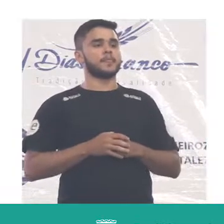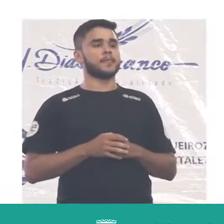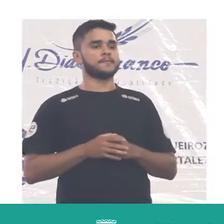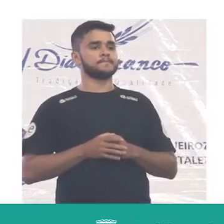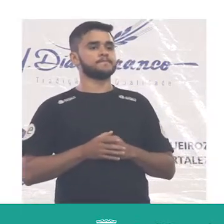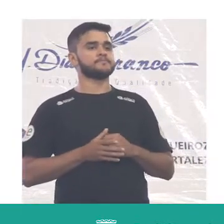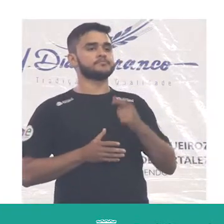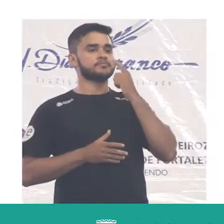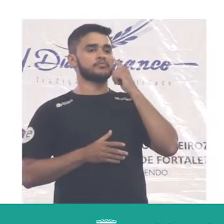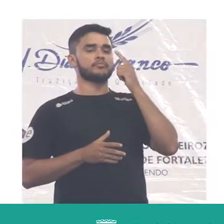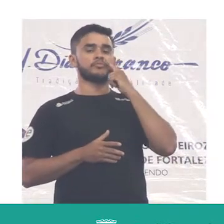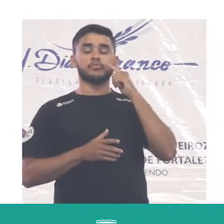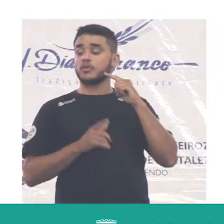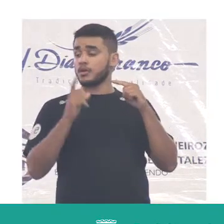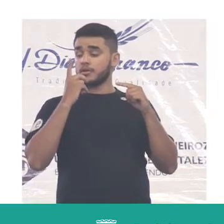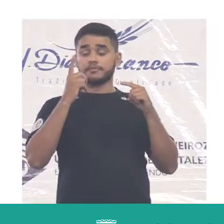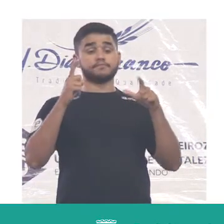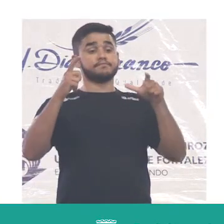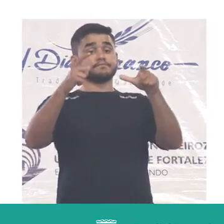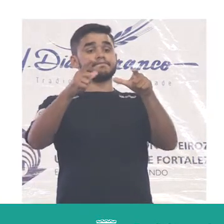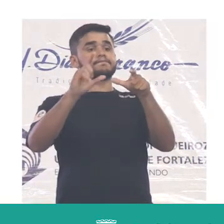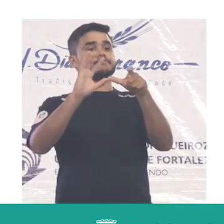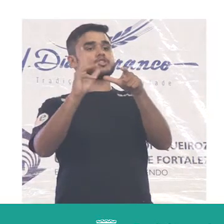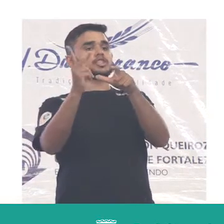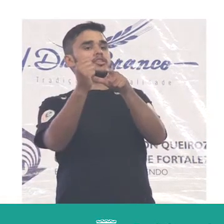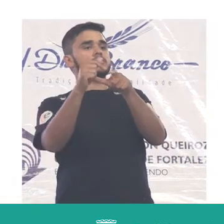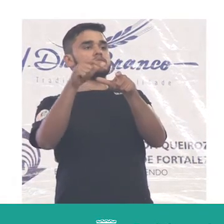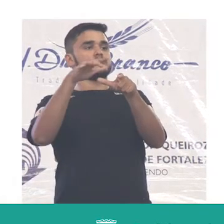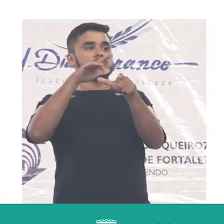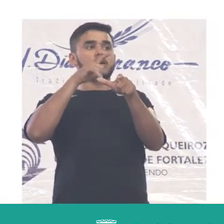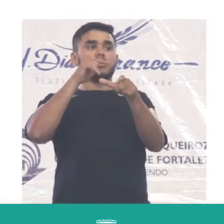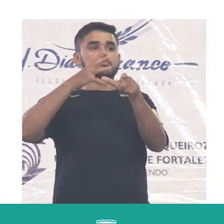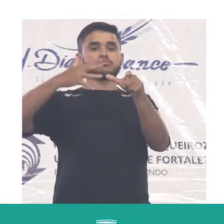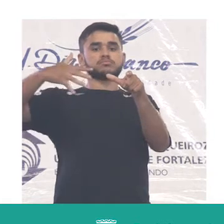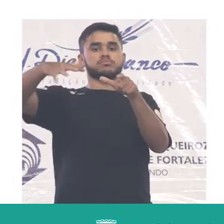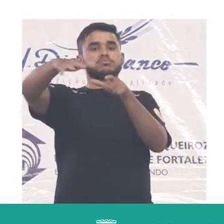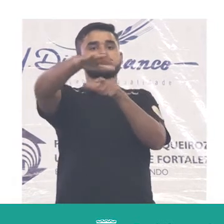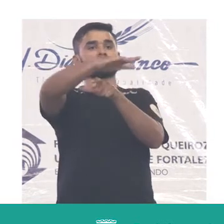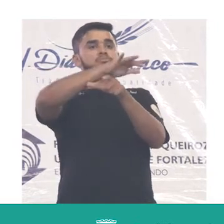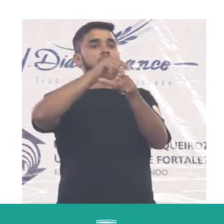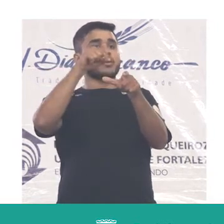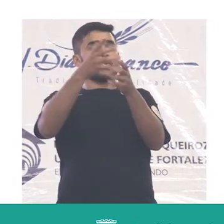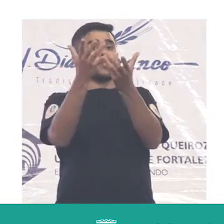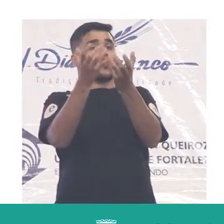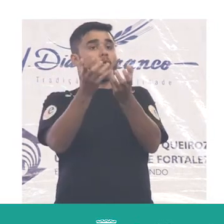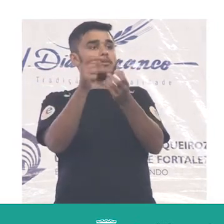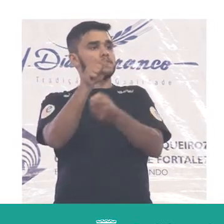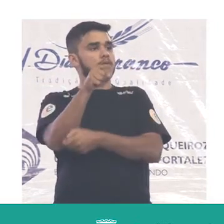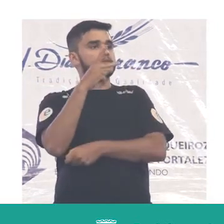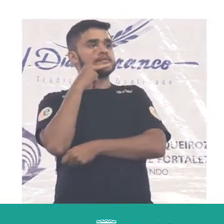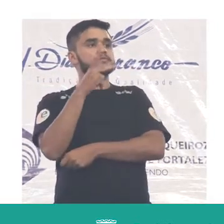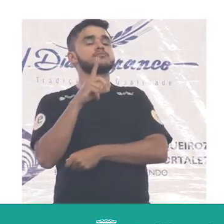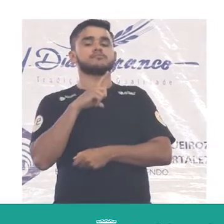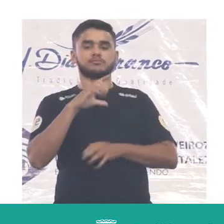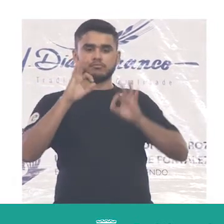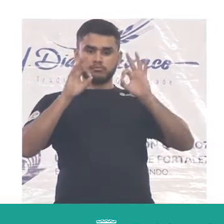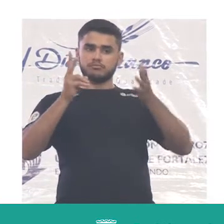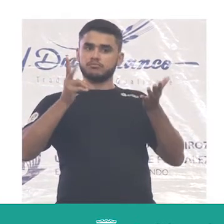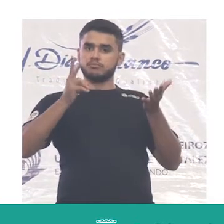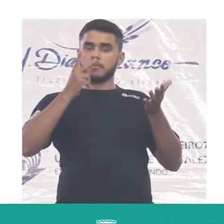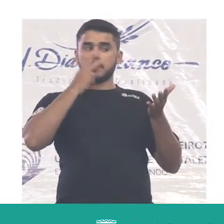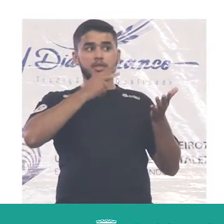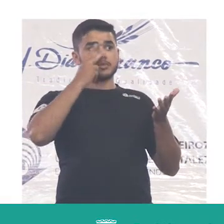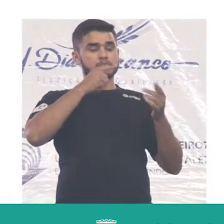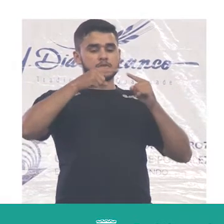Deseja-se construir uma ilha de lazer seca no interior dessa piscina, também na forma de um cilindro circular reto, cuja